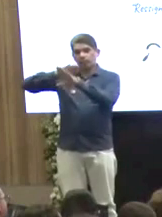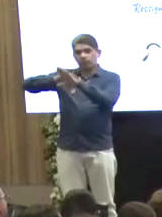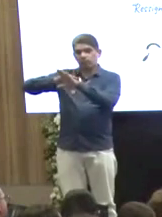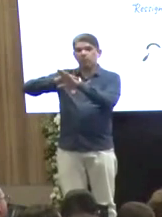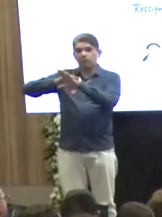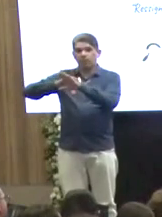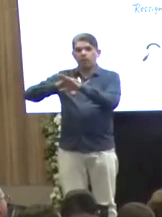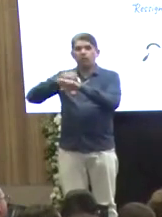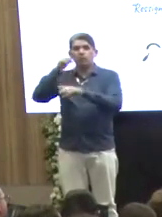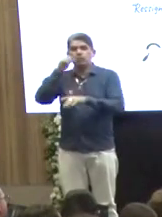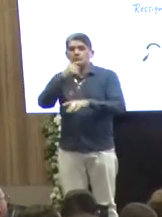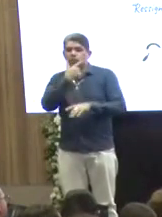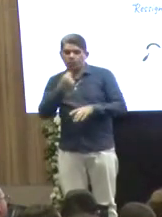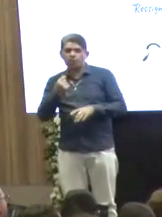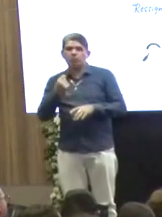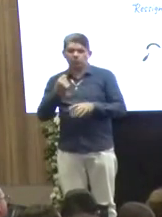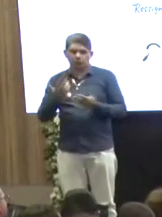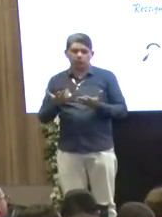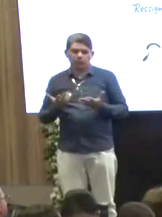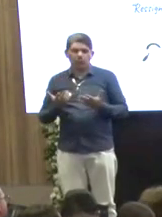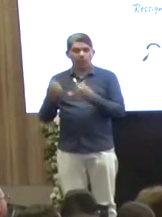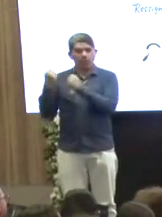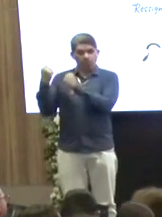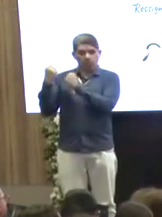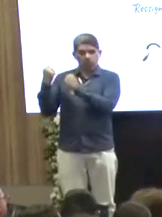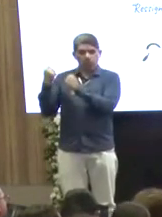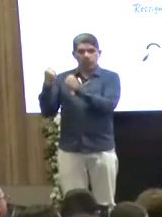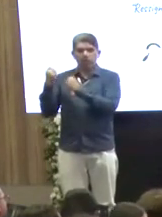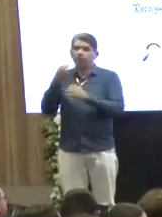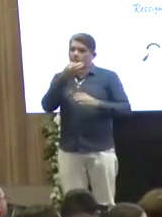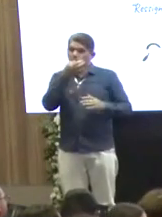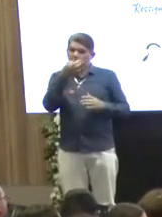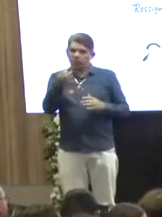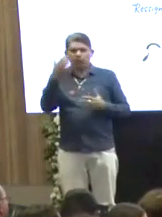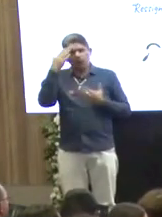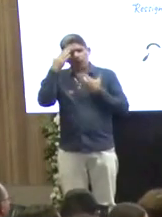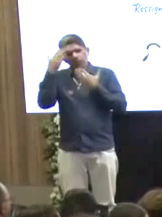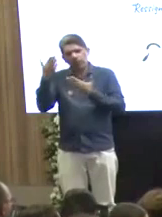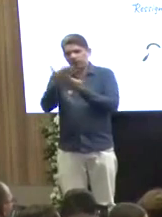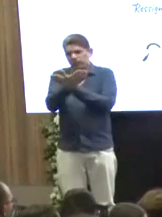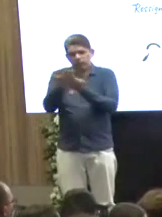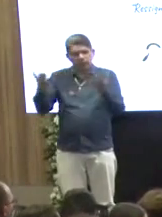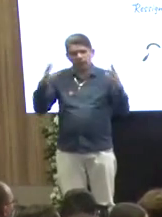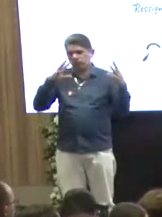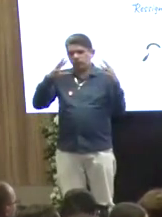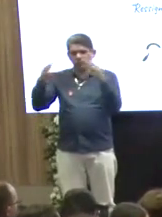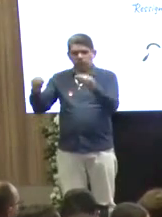publicado em 2021. E do Rogério, o livro publicado ano passado, chamado